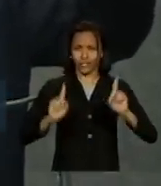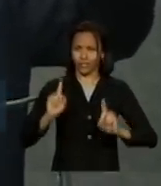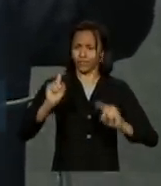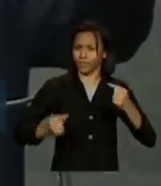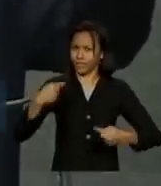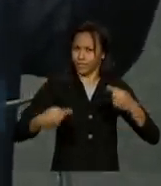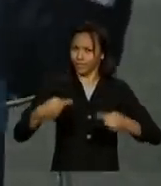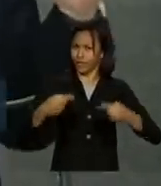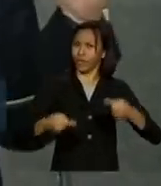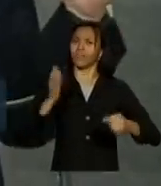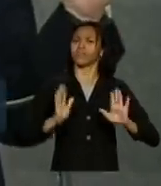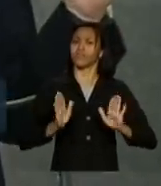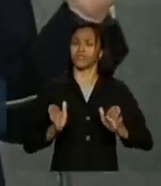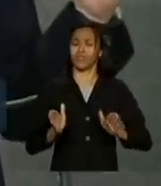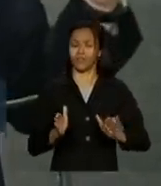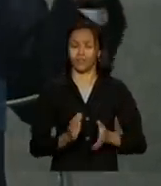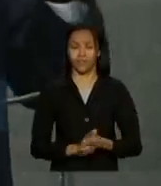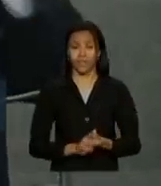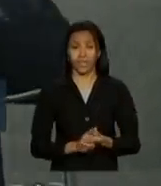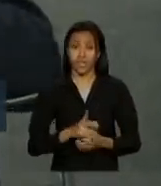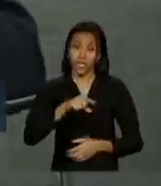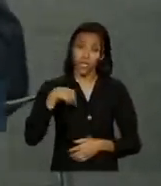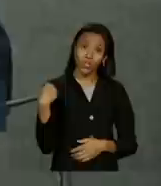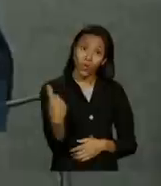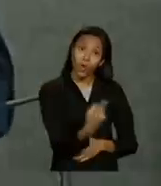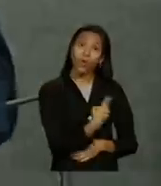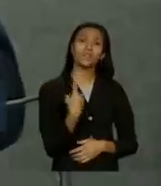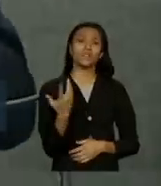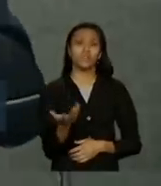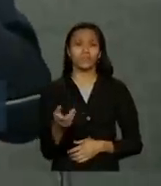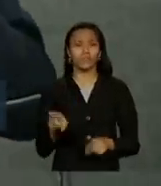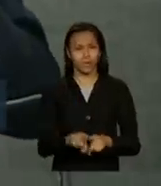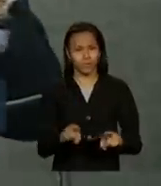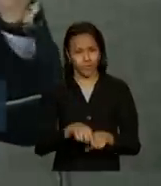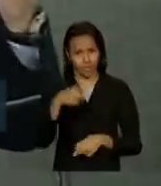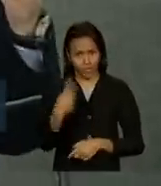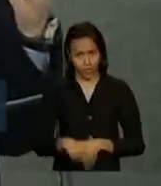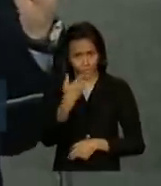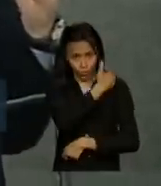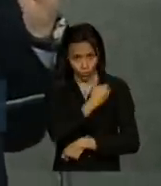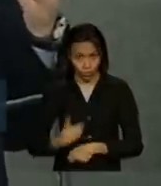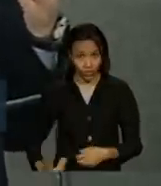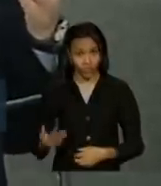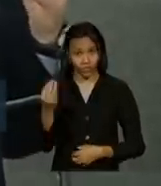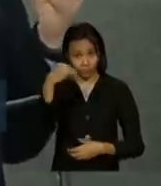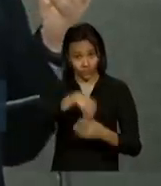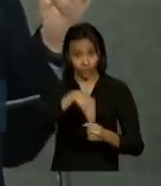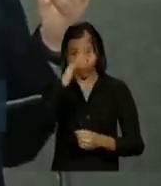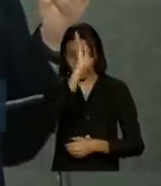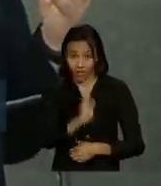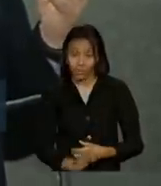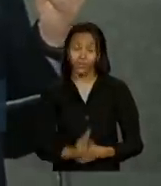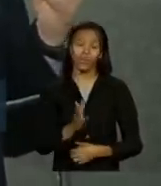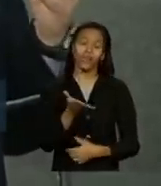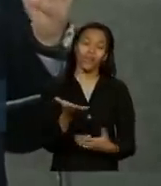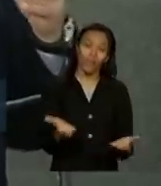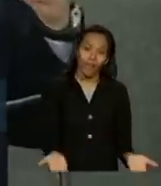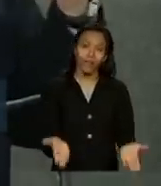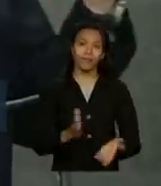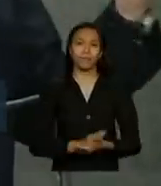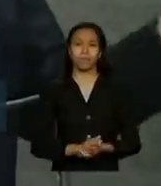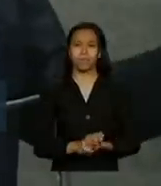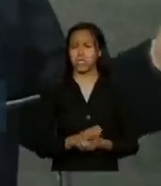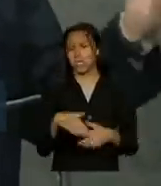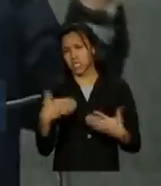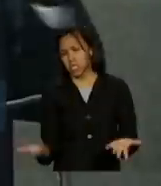absoluto e as nossas estruturas competitivas internas né sejam da